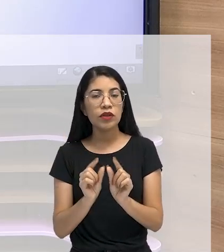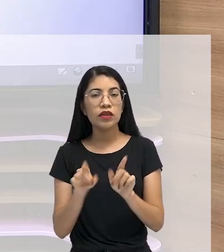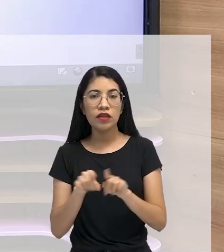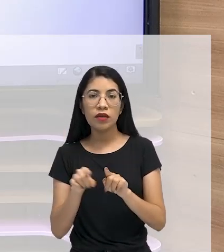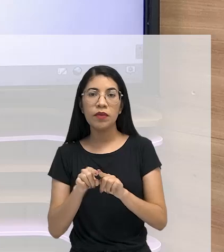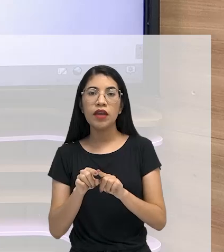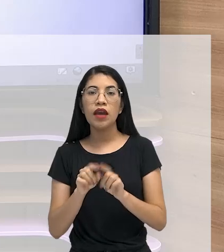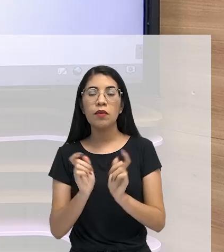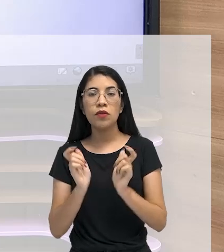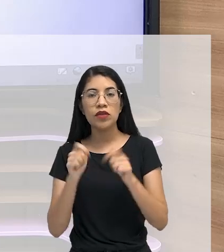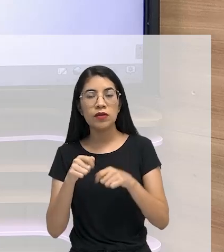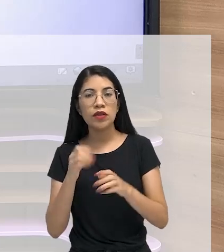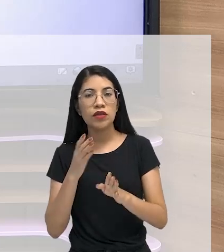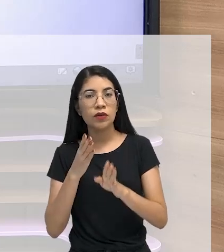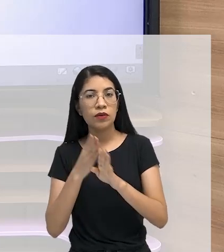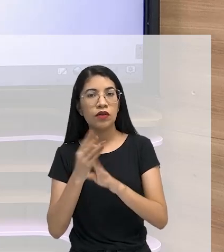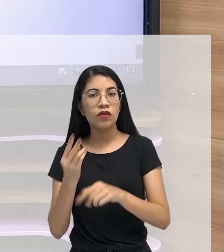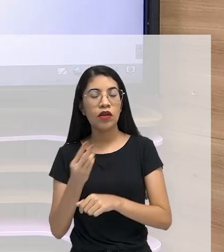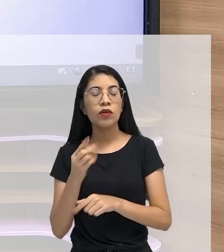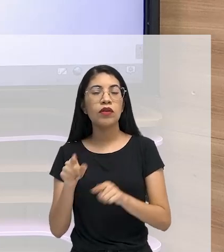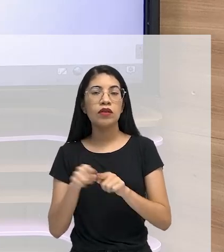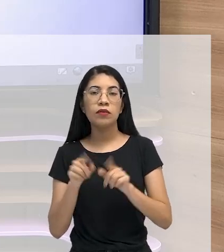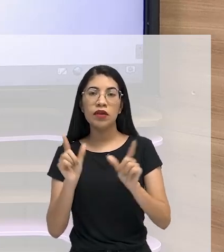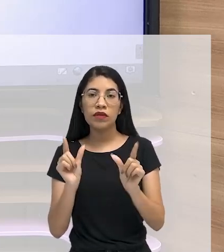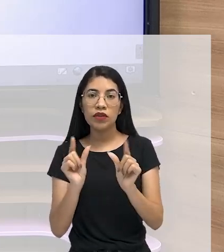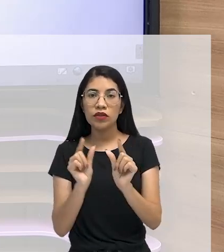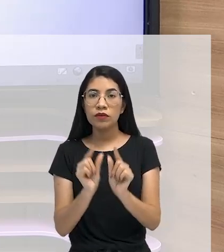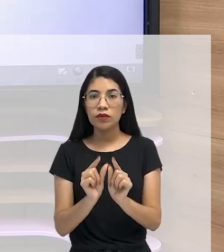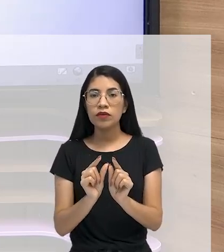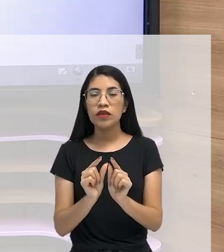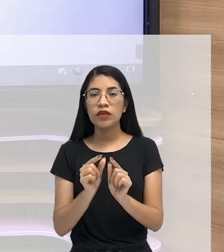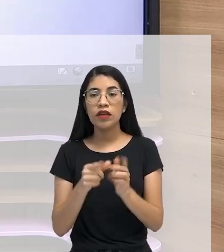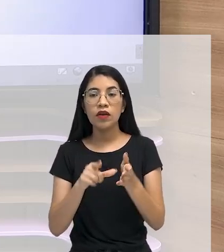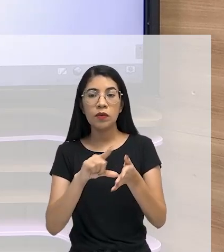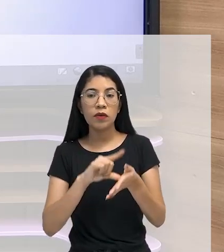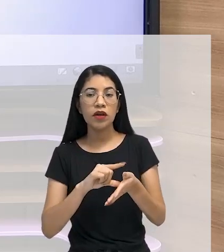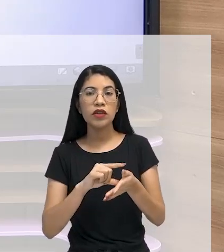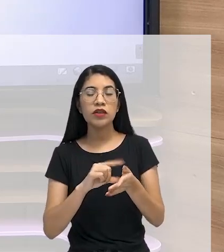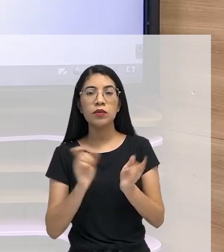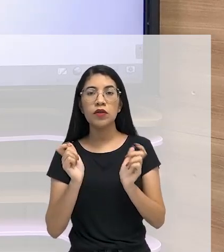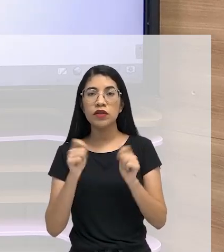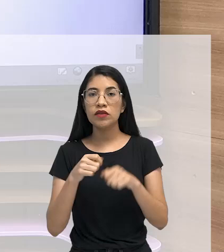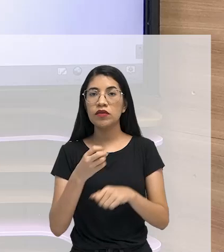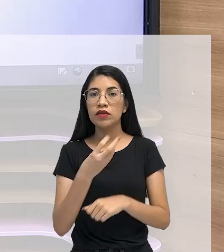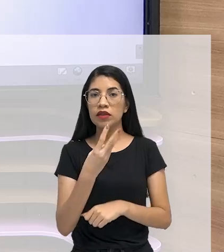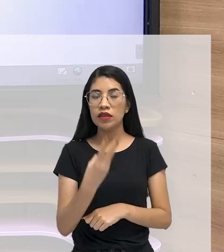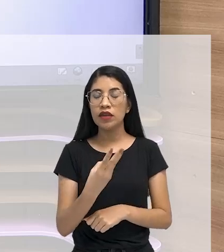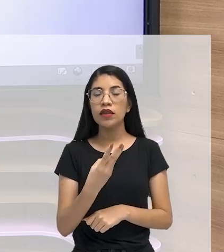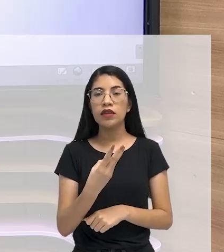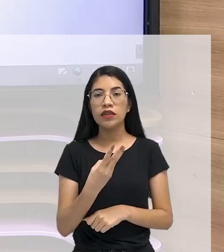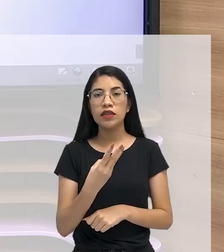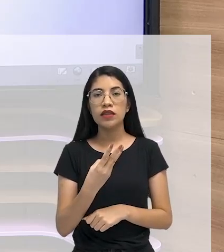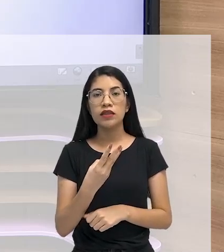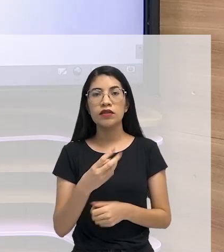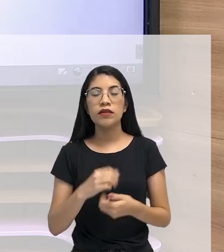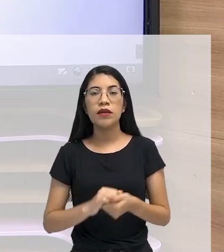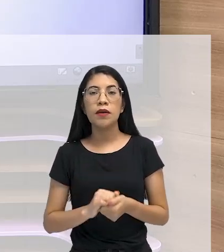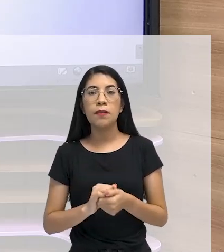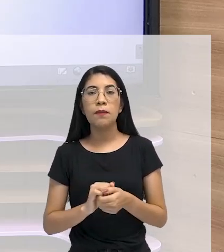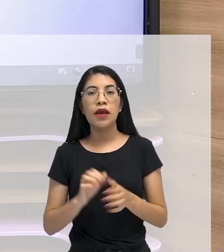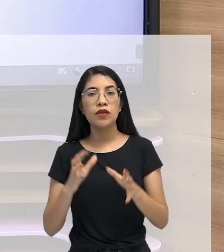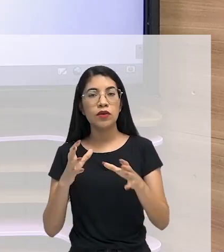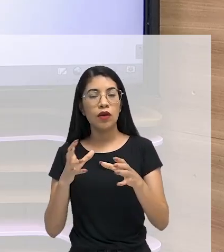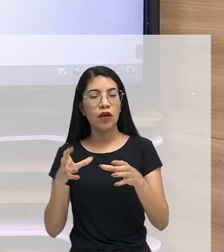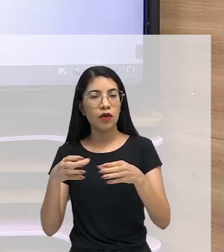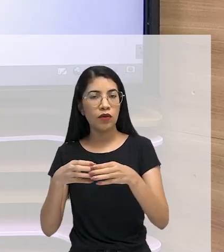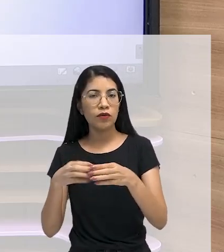também, né? Lá em cima, eu tinha 3 casos favoráveis, tá? Contra o mesmo espaço